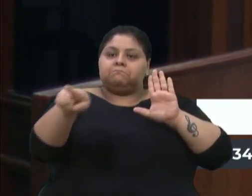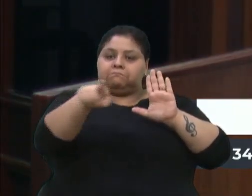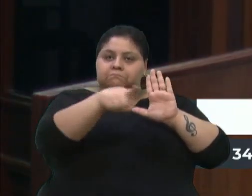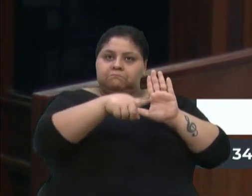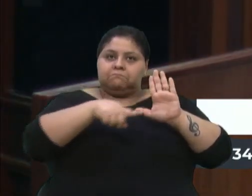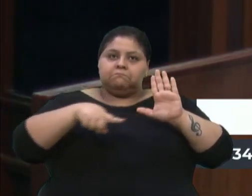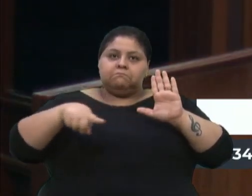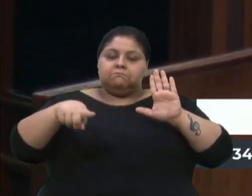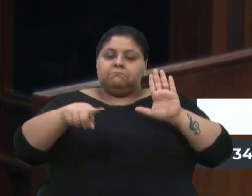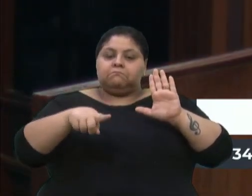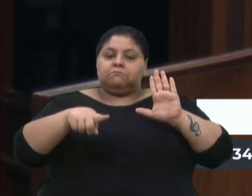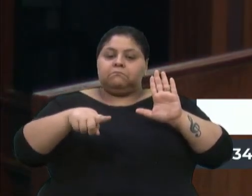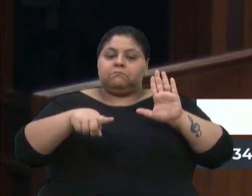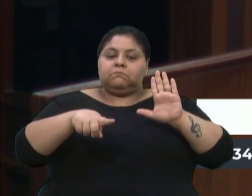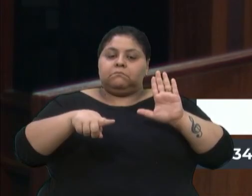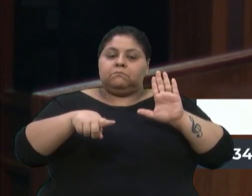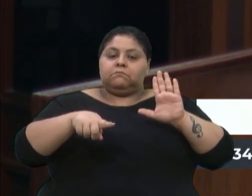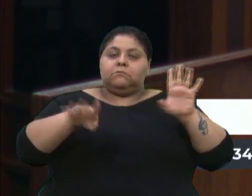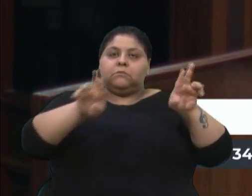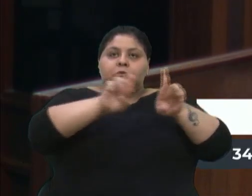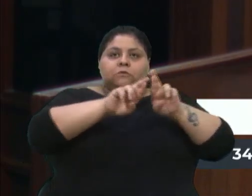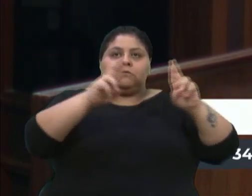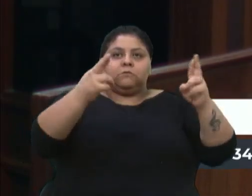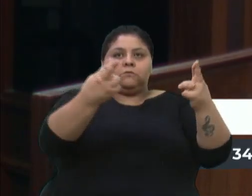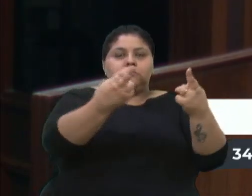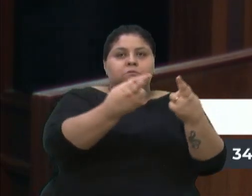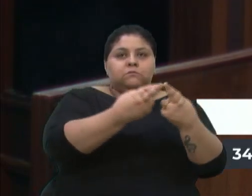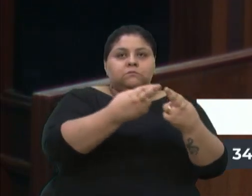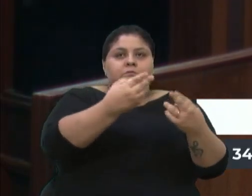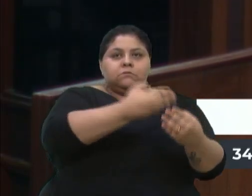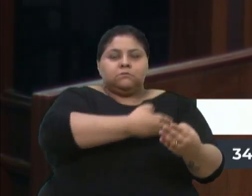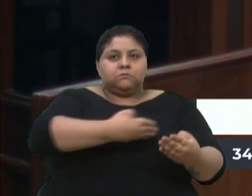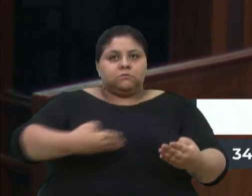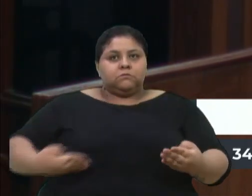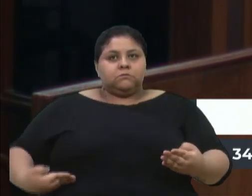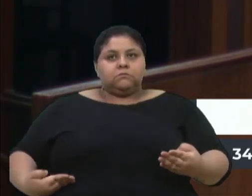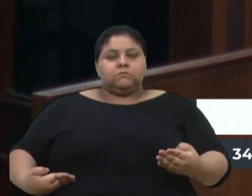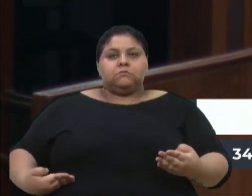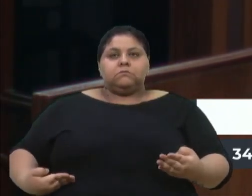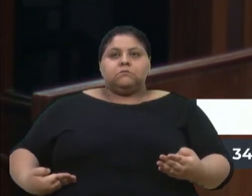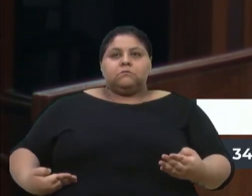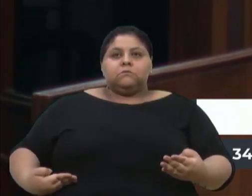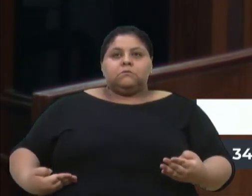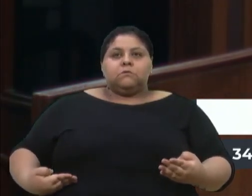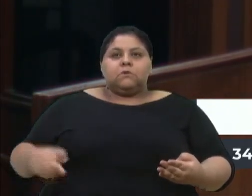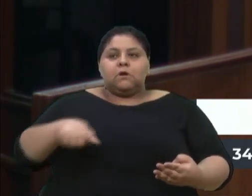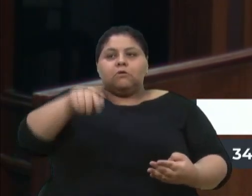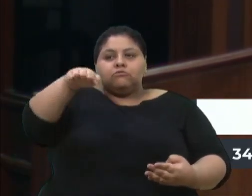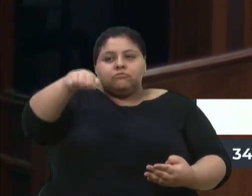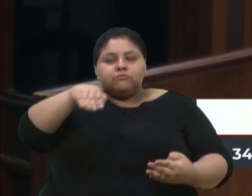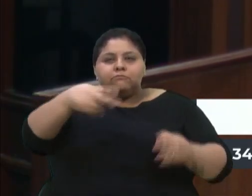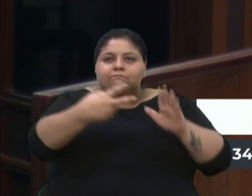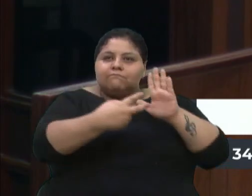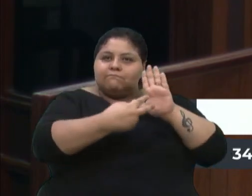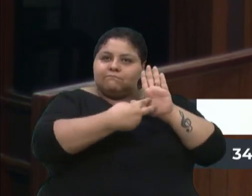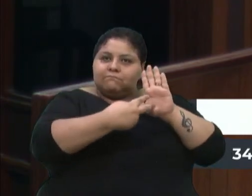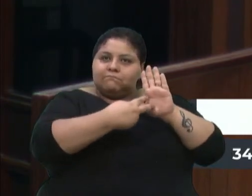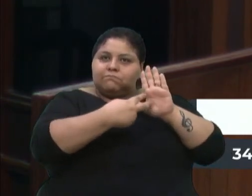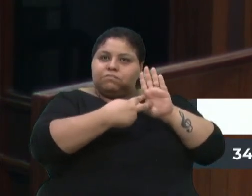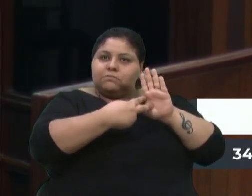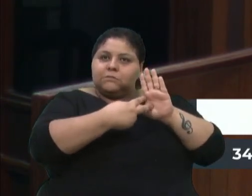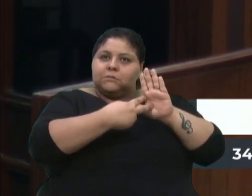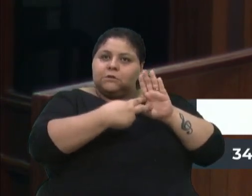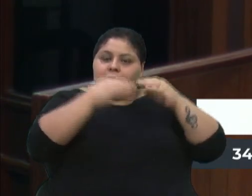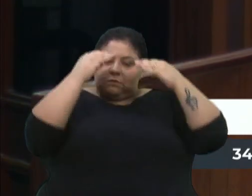sobre a audiência pública de amanhã sobre a LDO. Eu chamo a atenção dos colegas a responsabilidade que nós